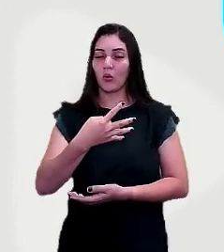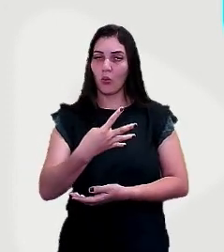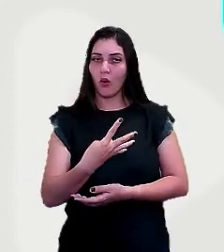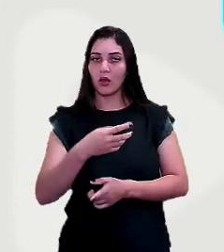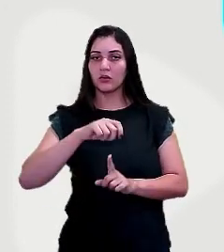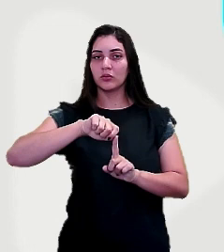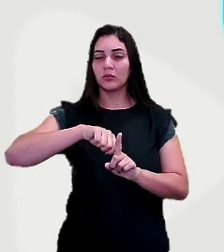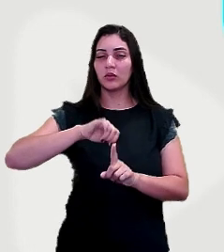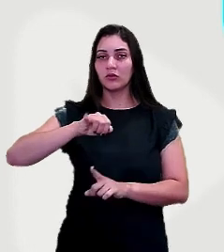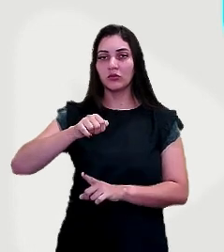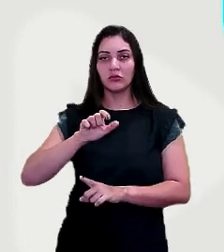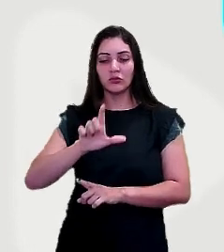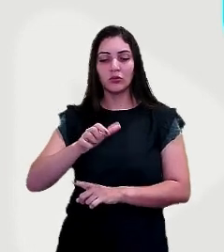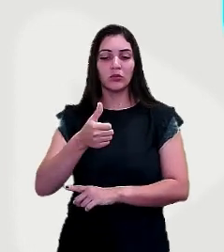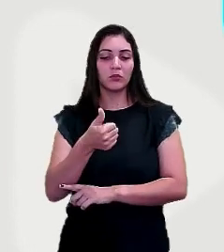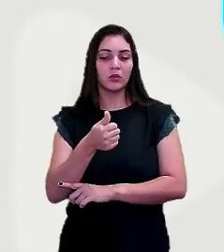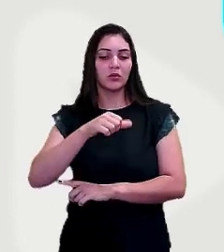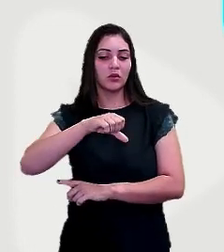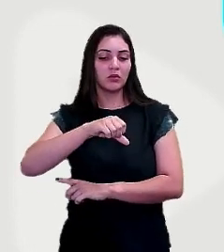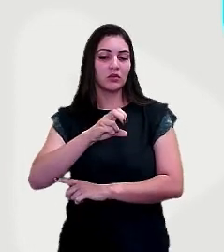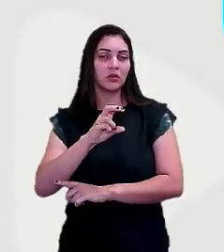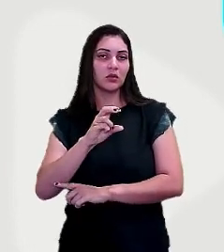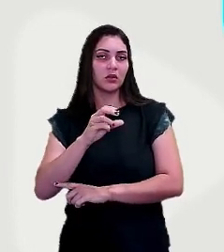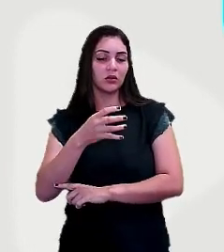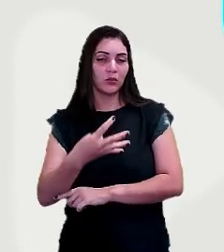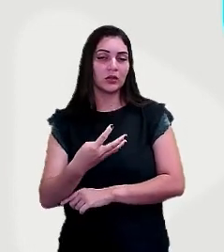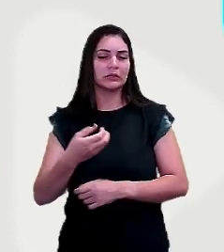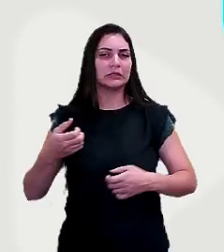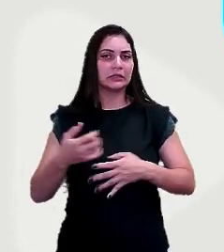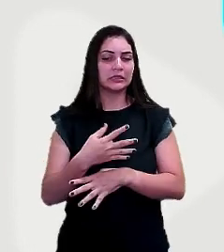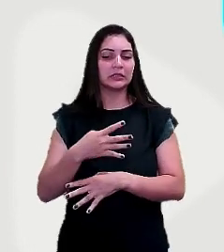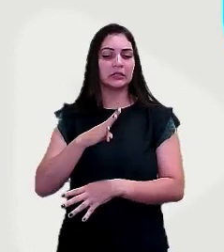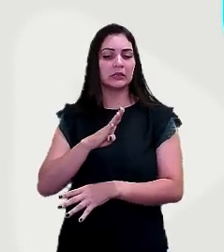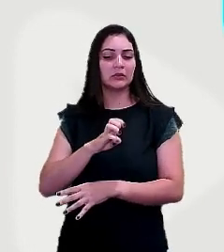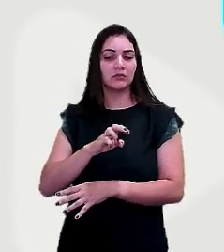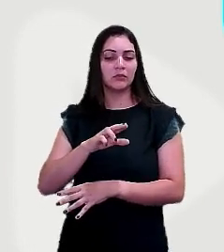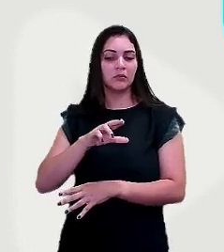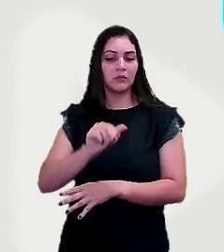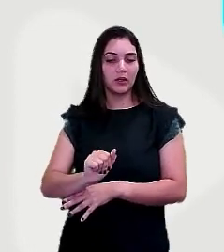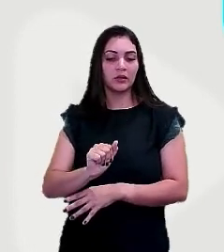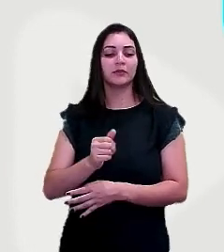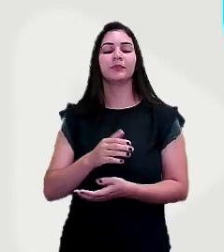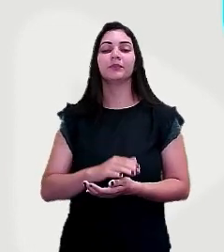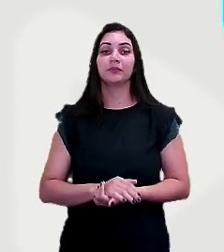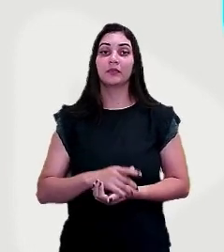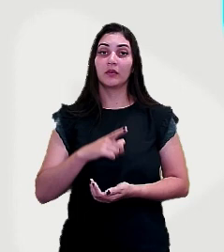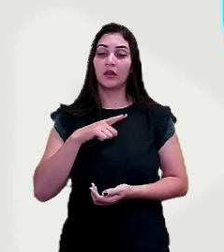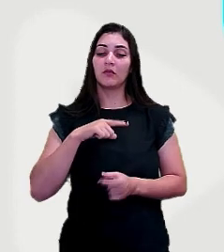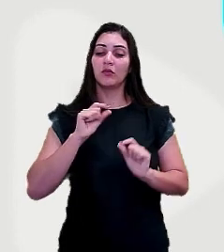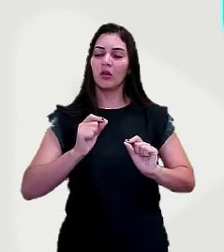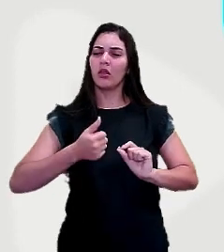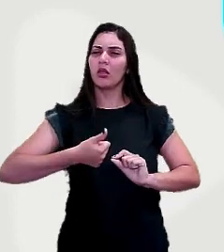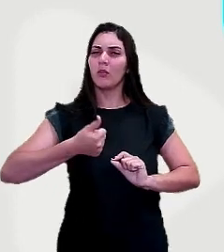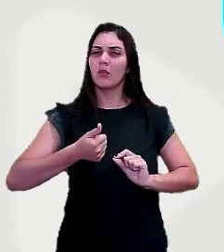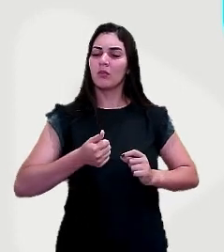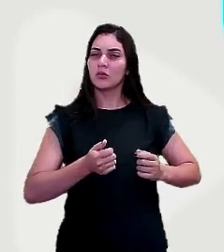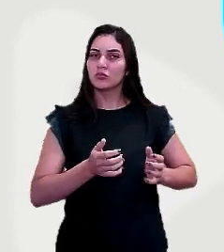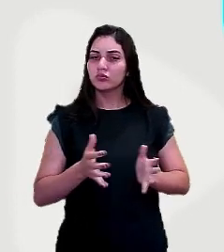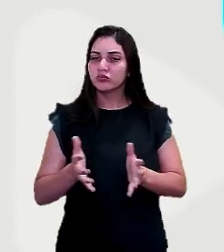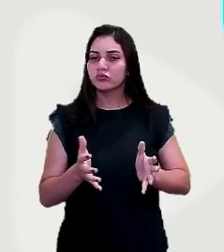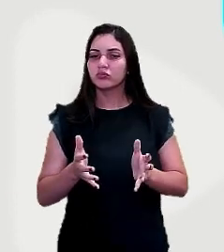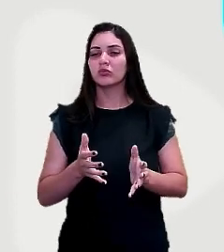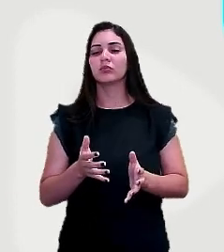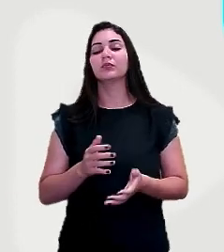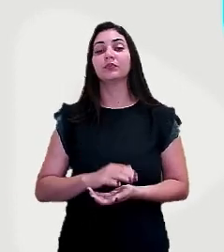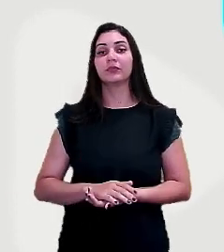Berna, Hungria, e a Alemanha Ocidental reeditaram os jogos que fizeram na primeira fase com a Hungria, amplamente favorita,